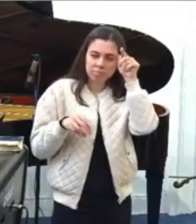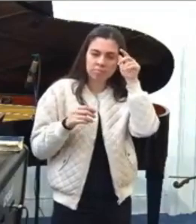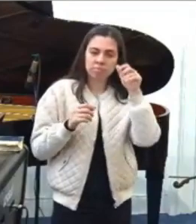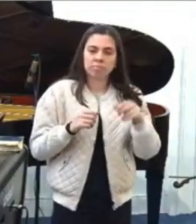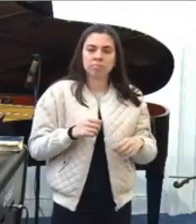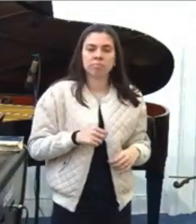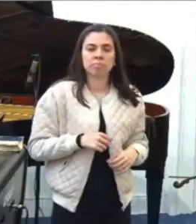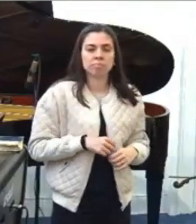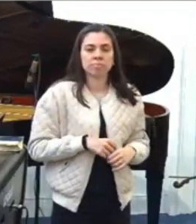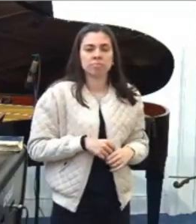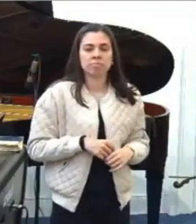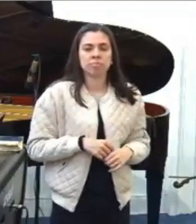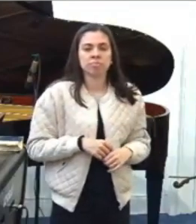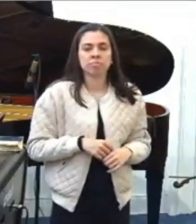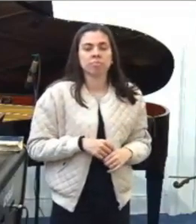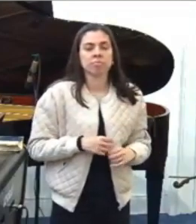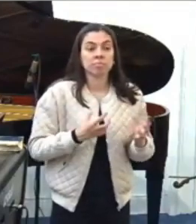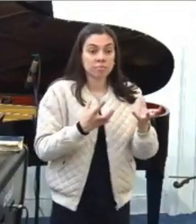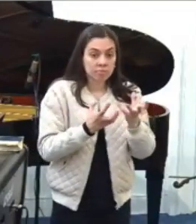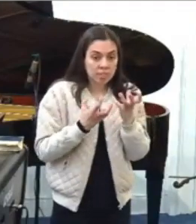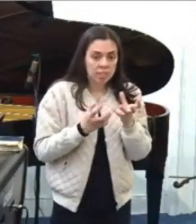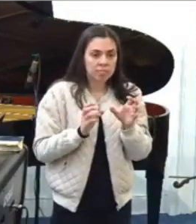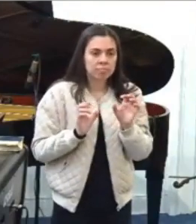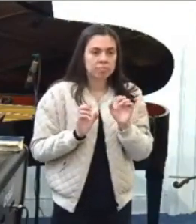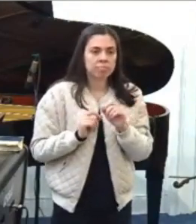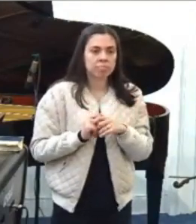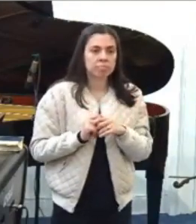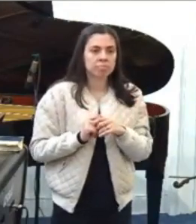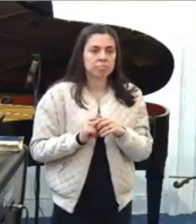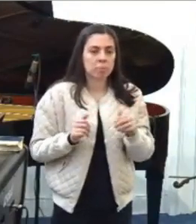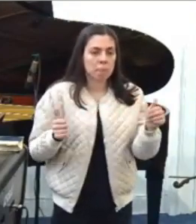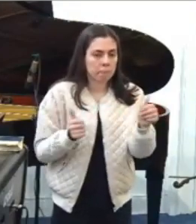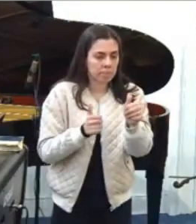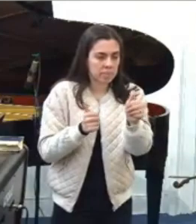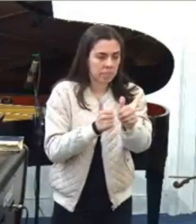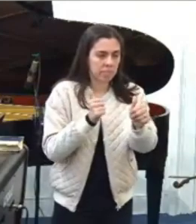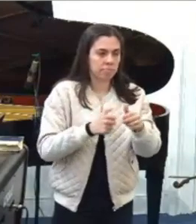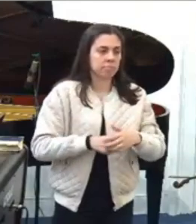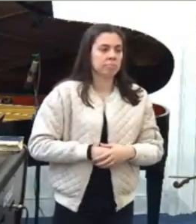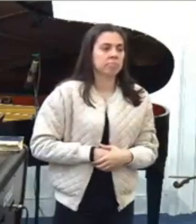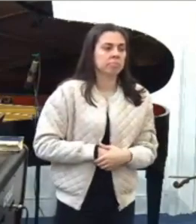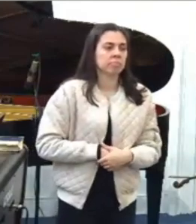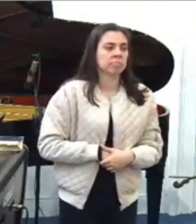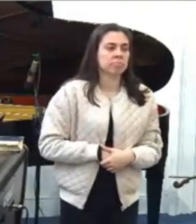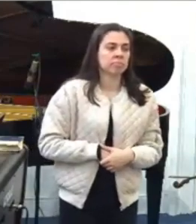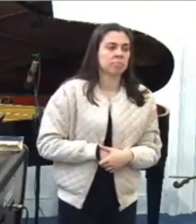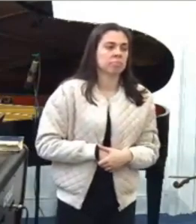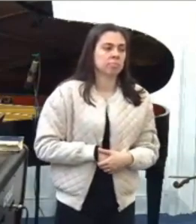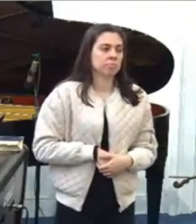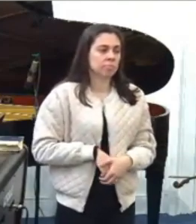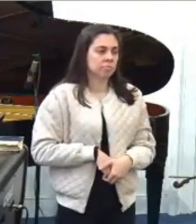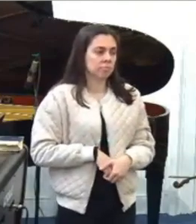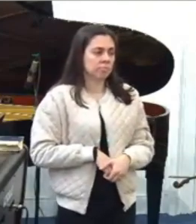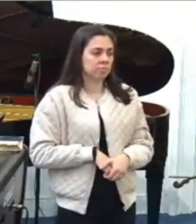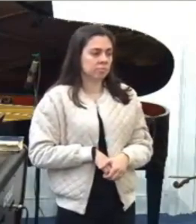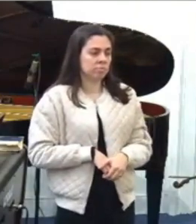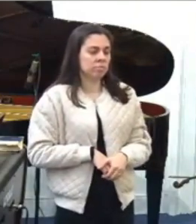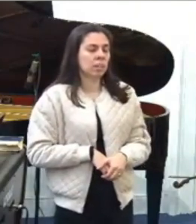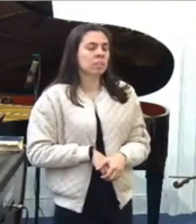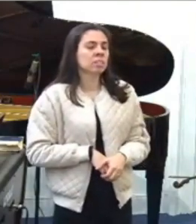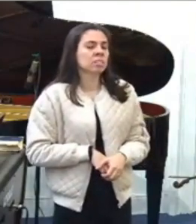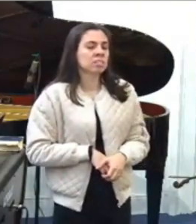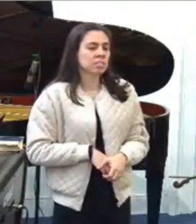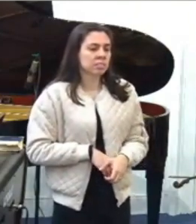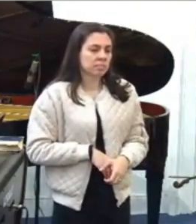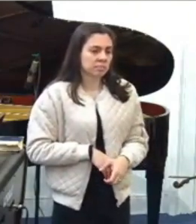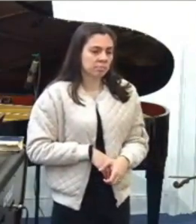lugares onde o evangelho não pode ser pregado, enfrentam isso todos os dias. Nós,